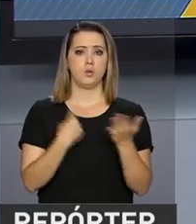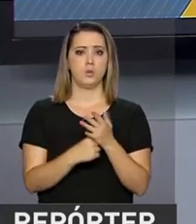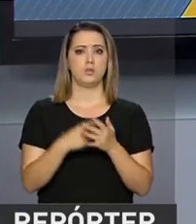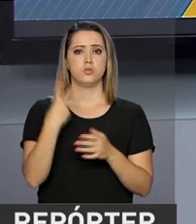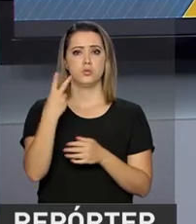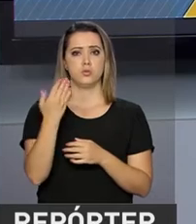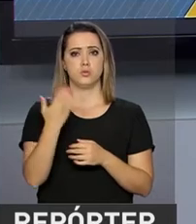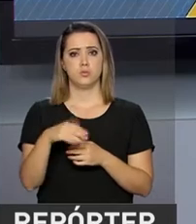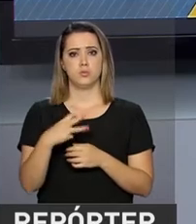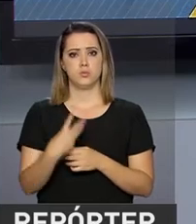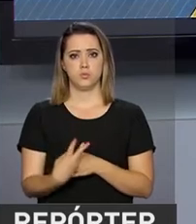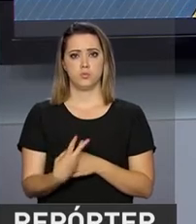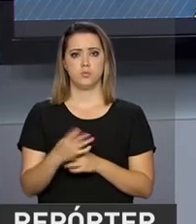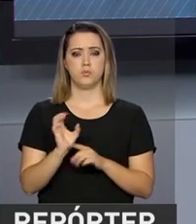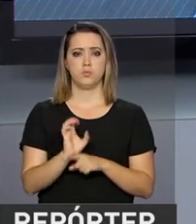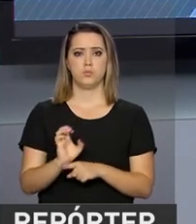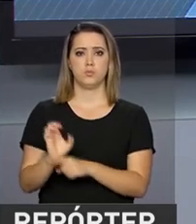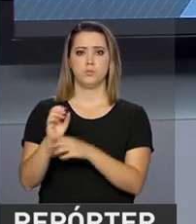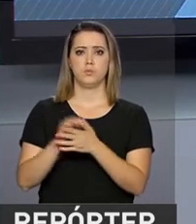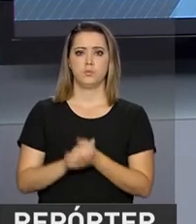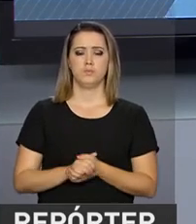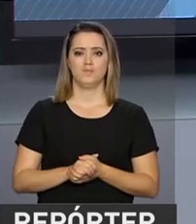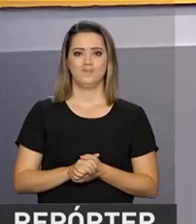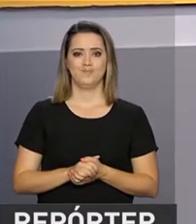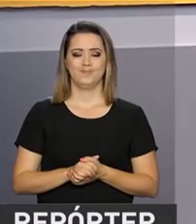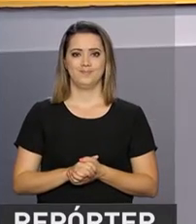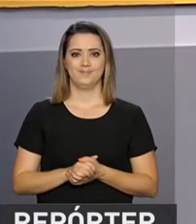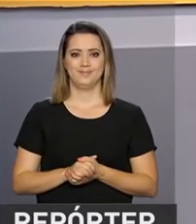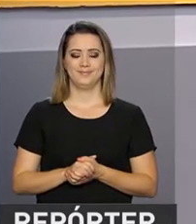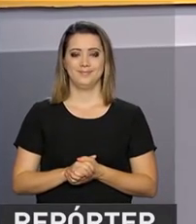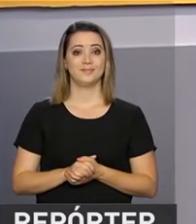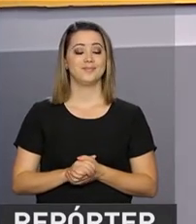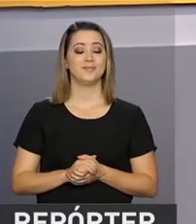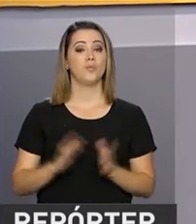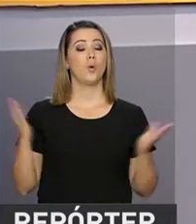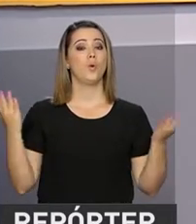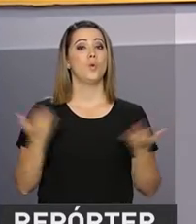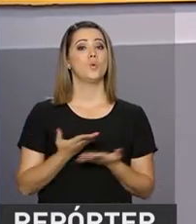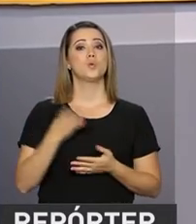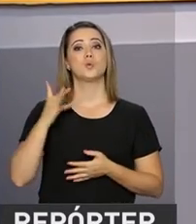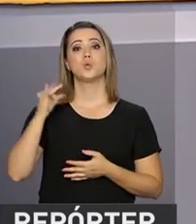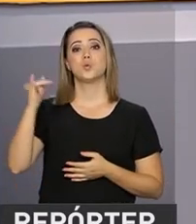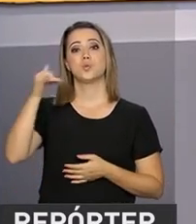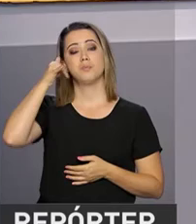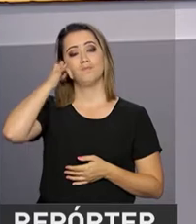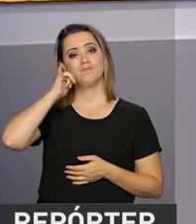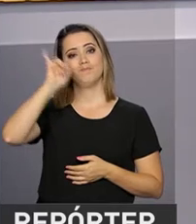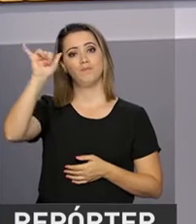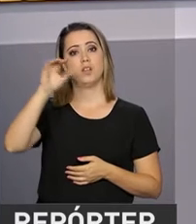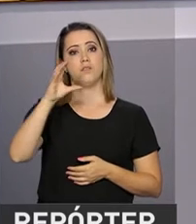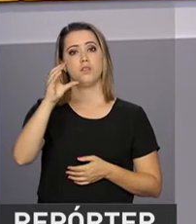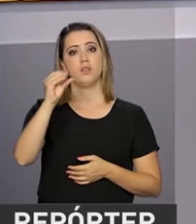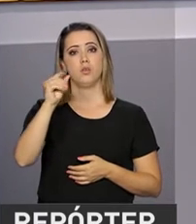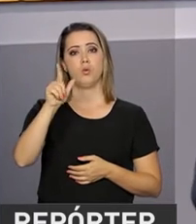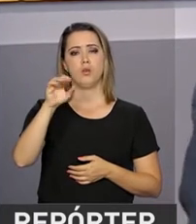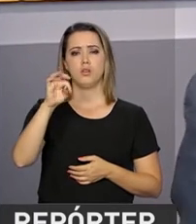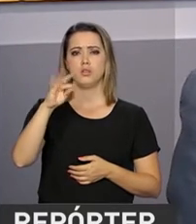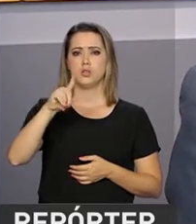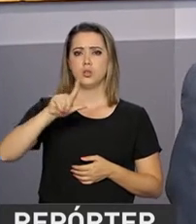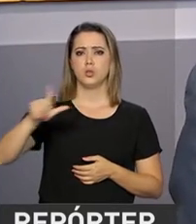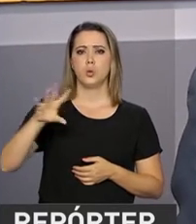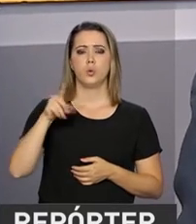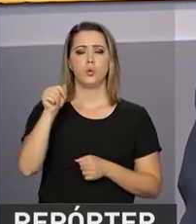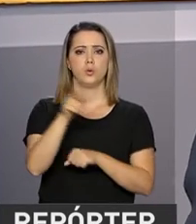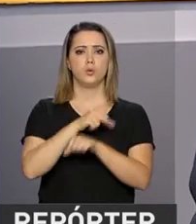de dois terços dos estados hoje é o dia nacional de combate ao colesterol em todo o país